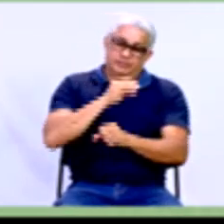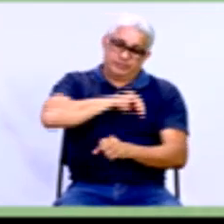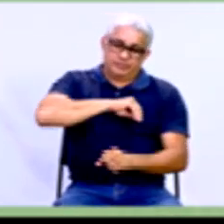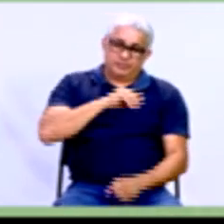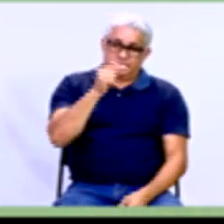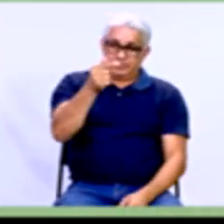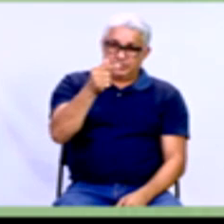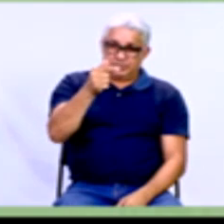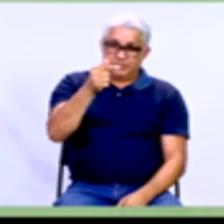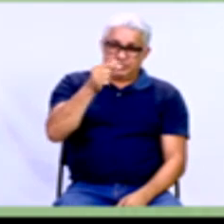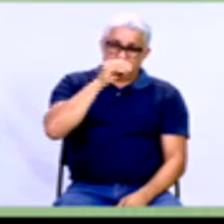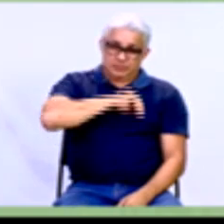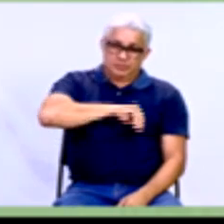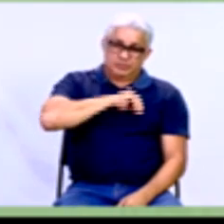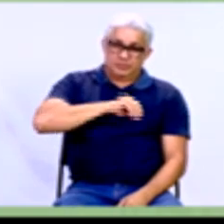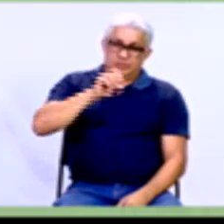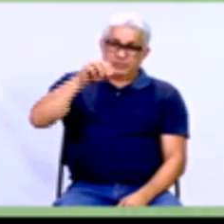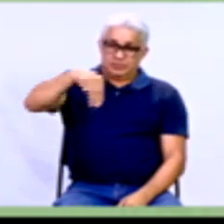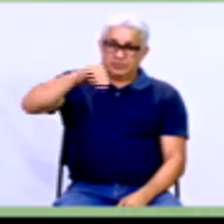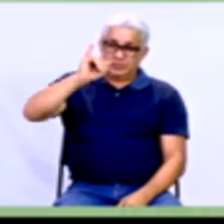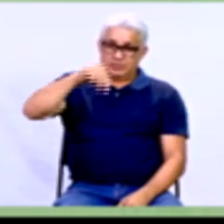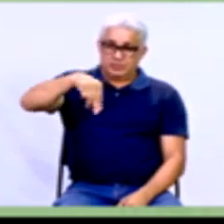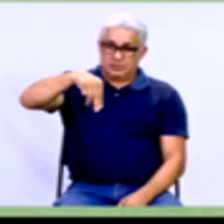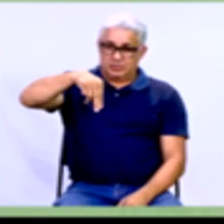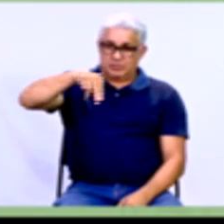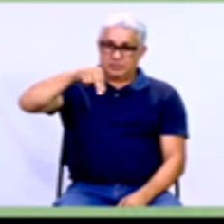7 salários mínimos, tá? Uma projeção.